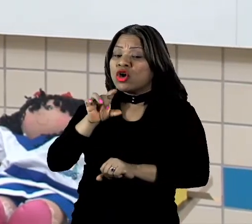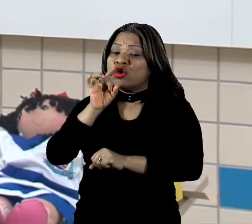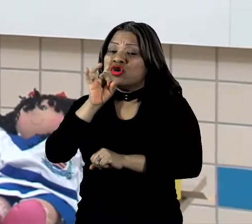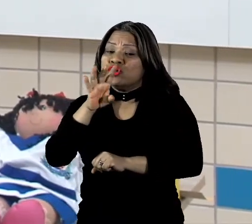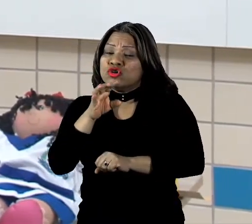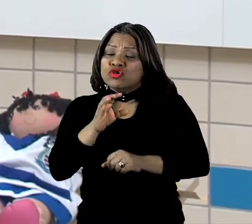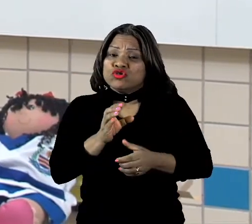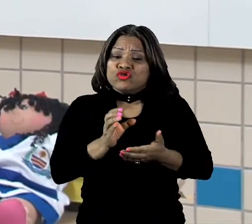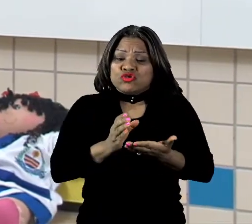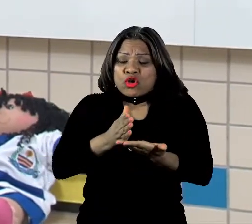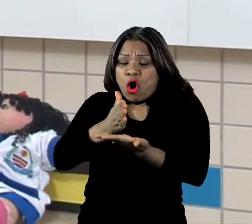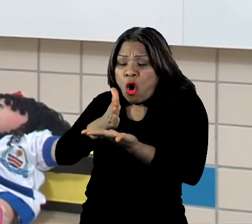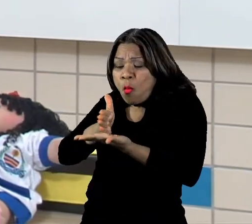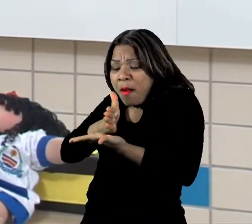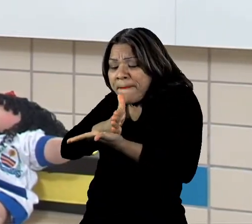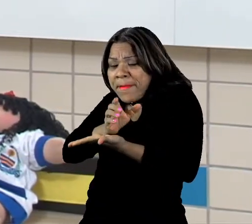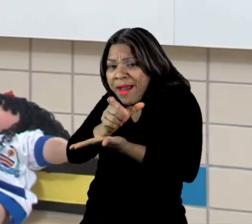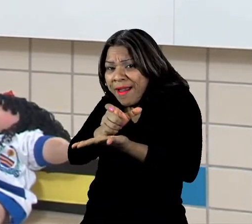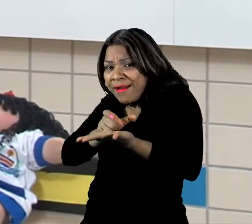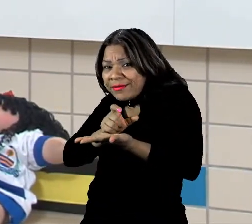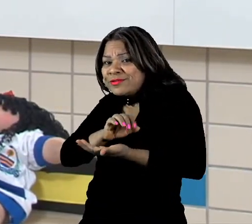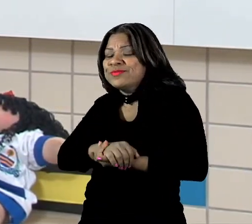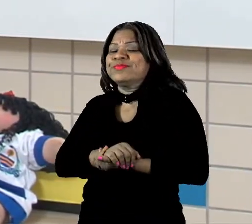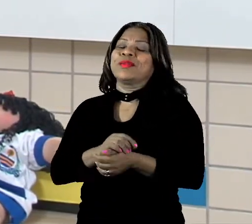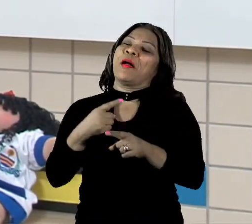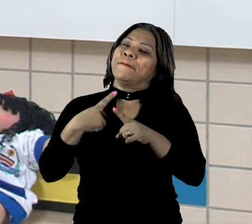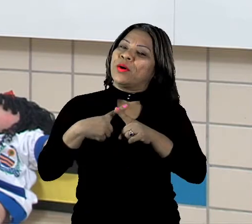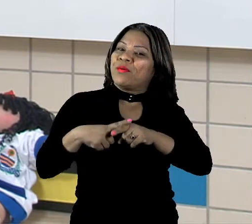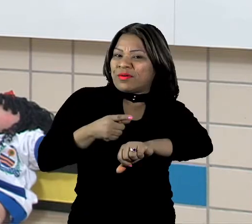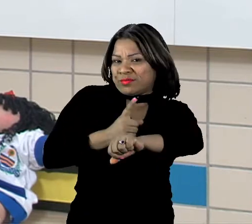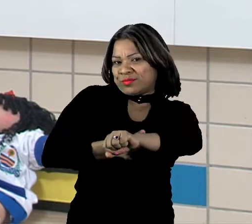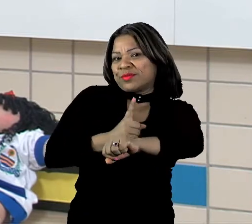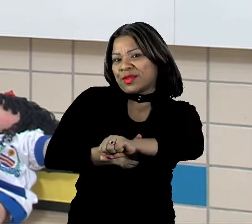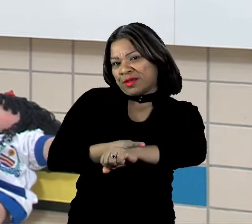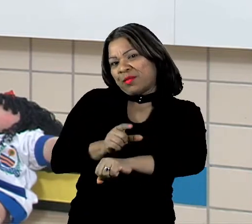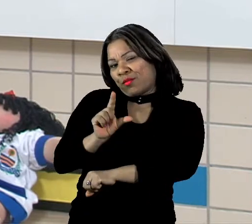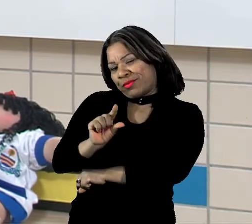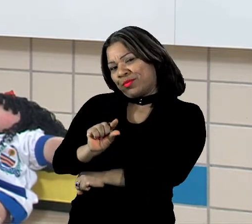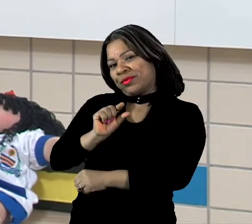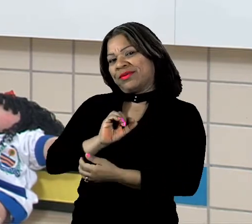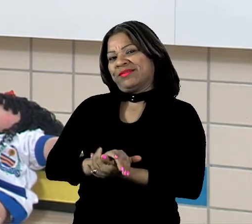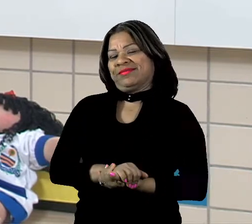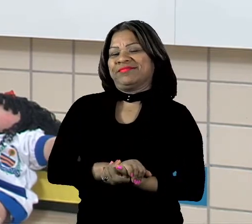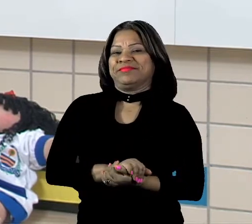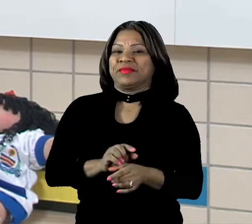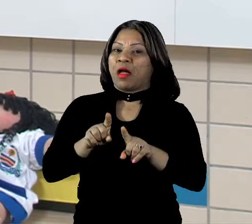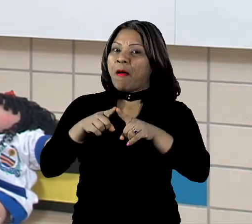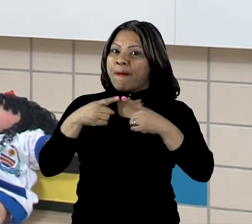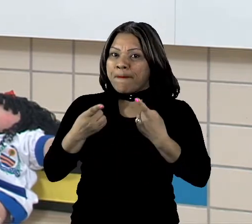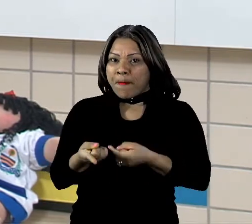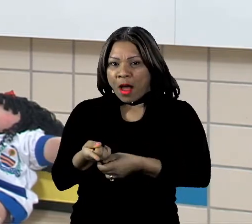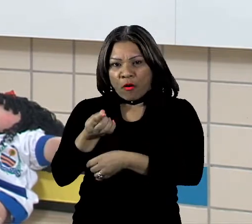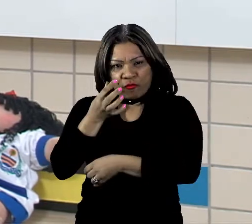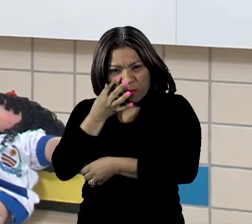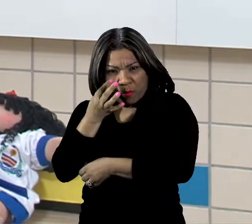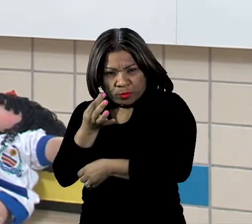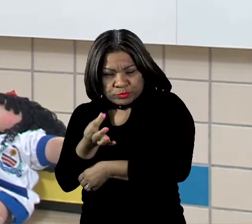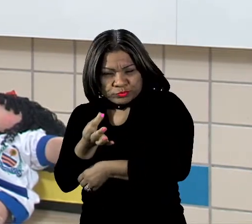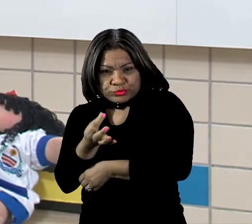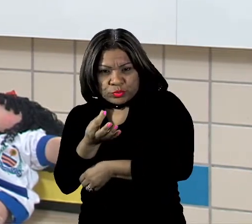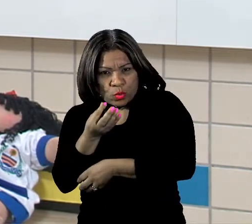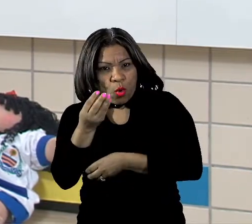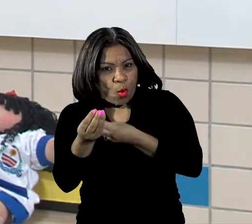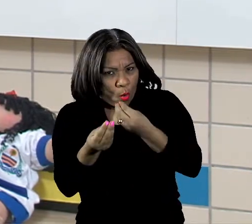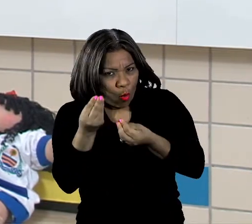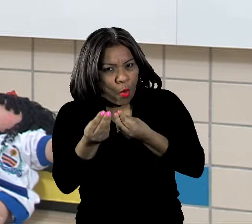que nós pegamos só uma parte? Porque o nosso tempo é pequenininho. Mas vamos prestar atenção, como nós falamos no